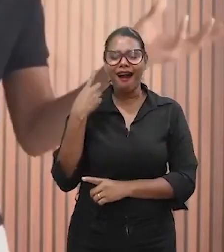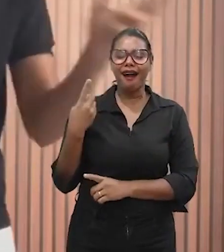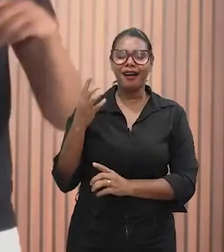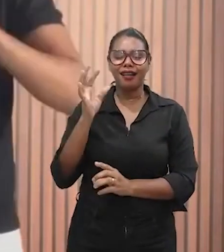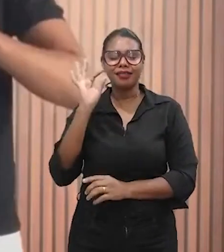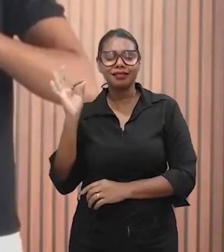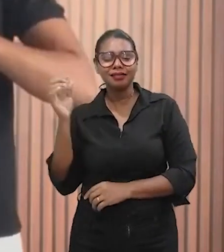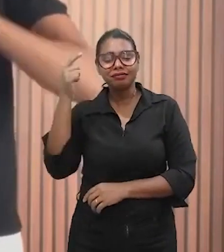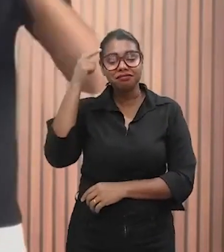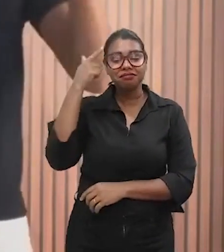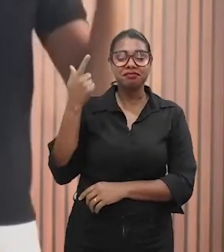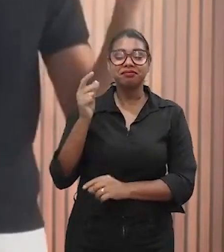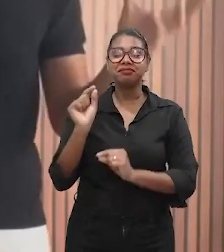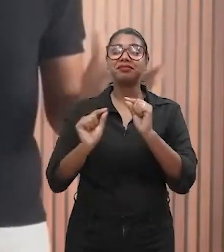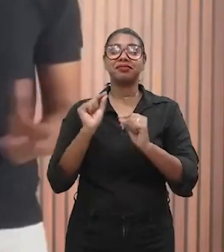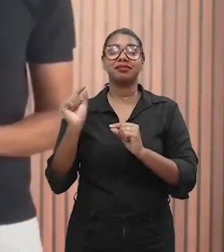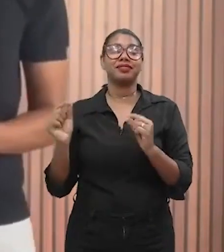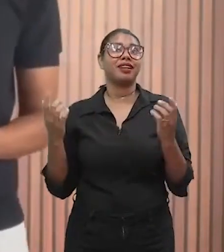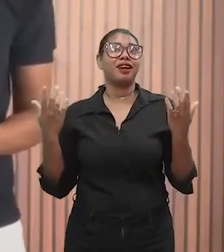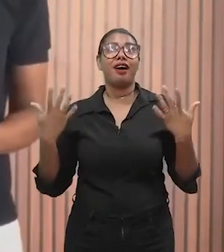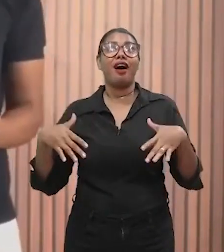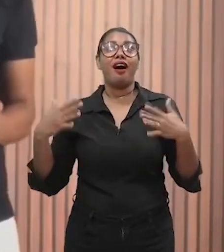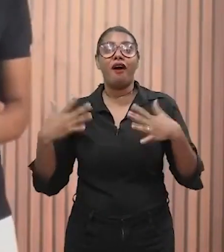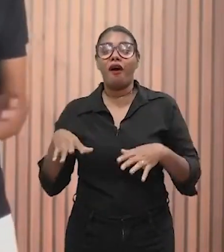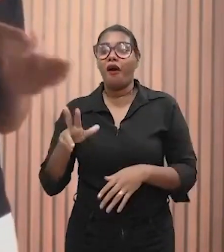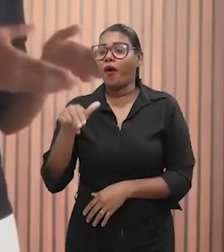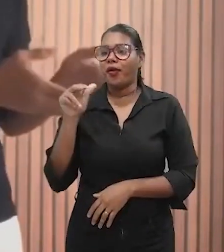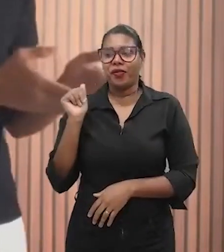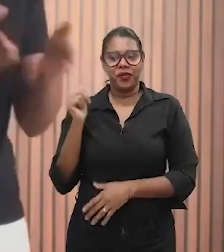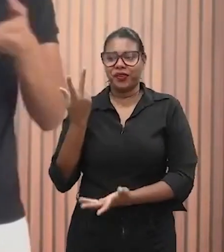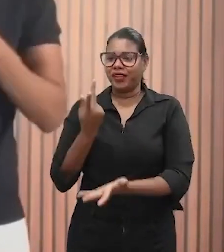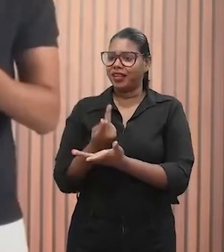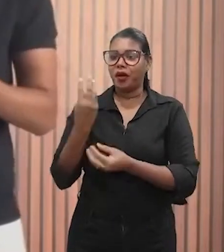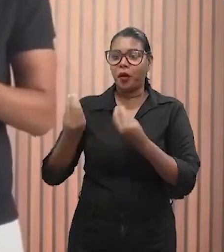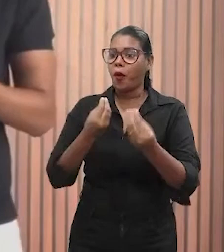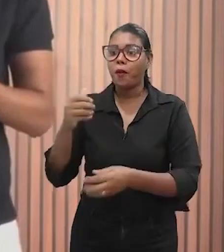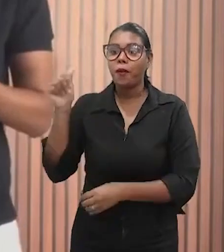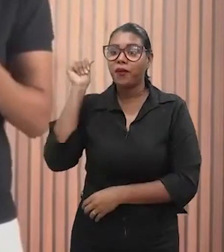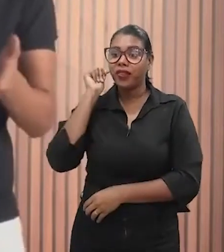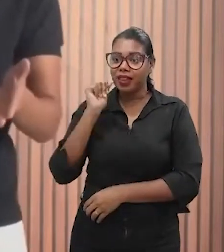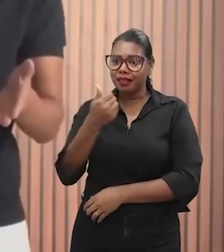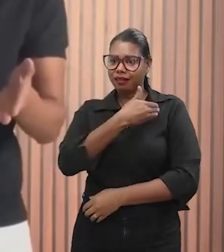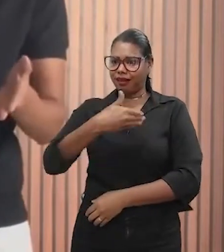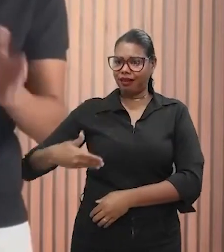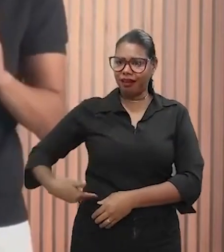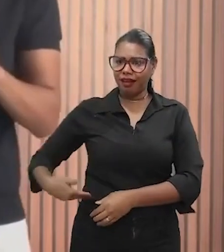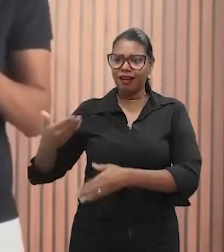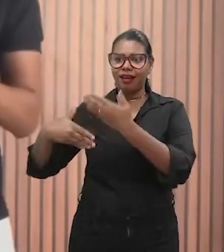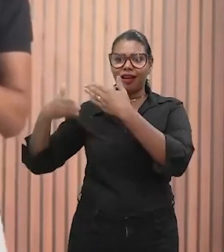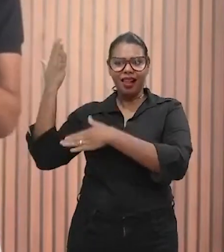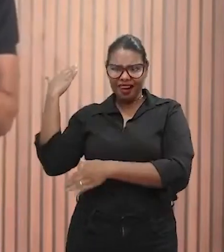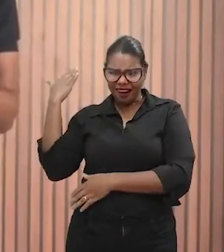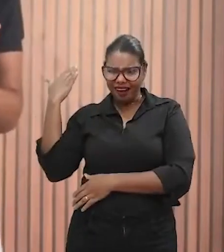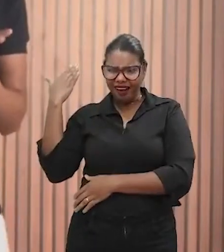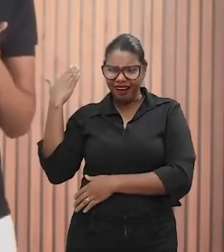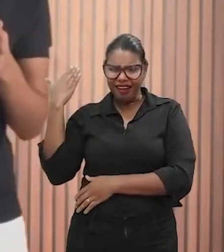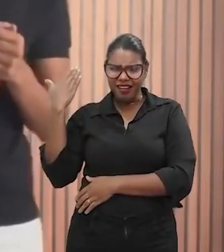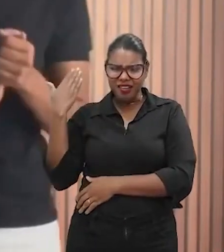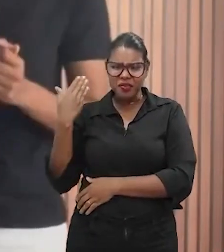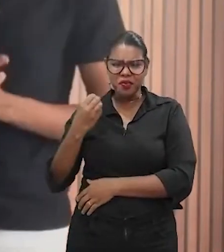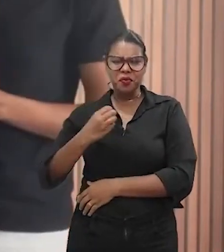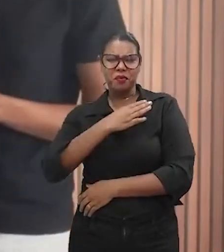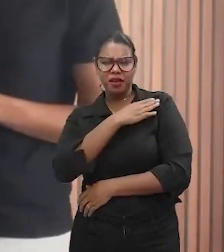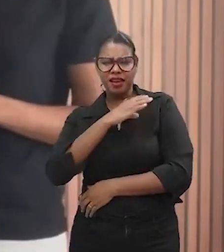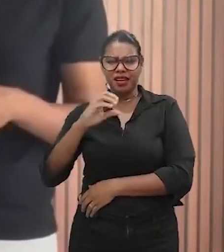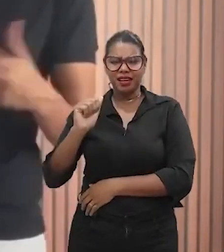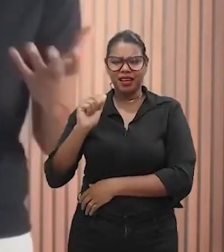que, assim, nunca iria acontecer. Uma mulher governando no período daquela época de capitania, rapaz, só